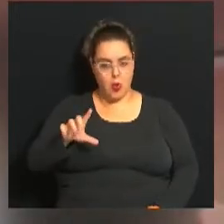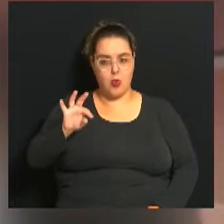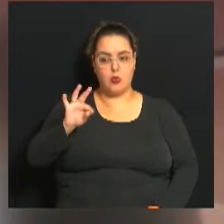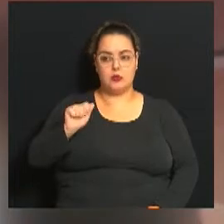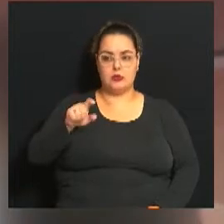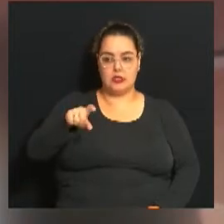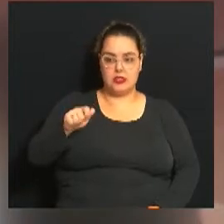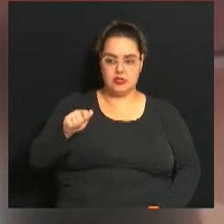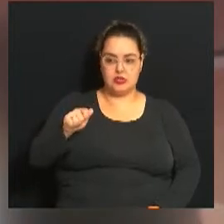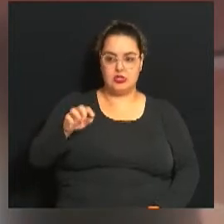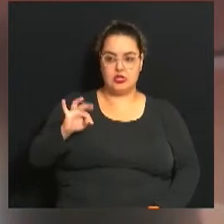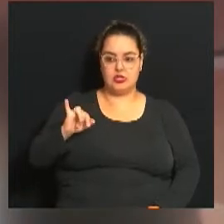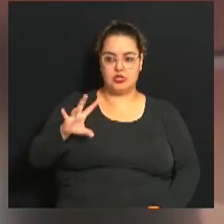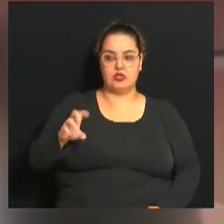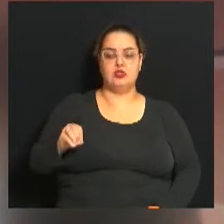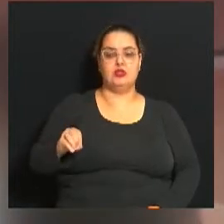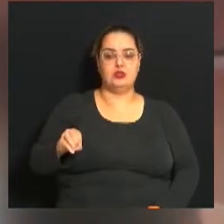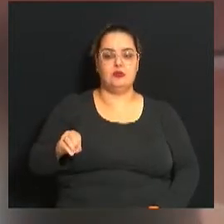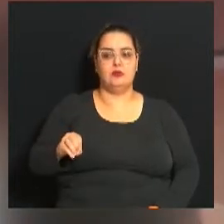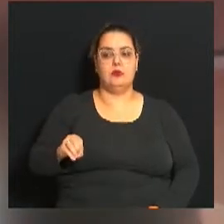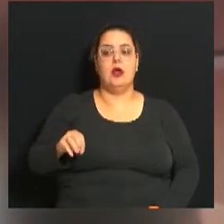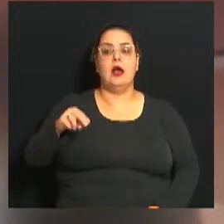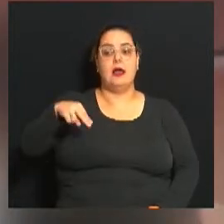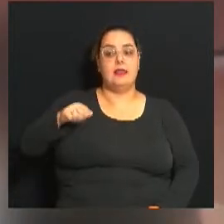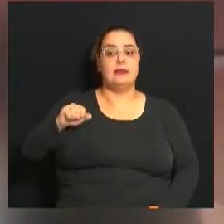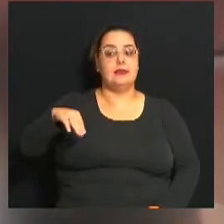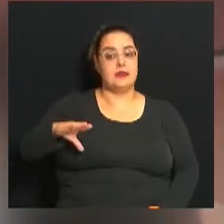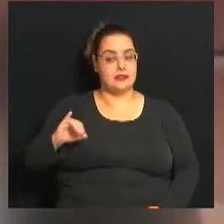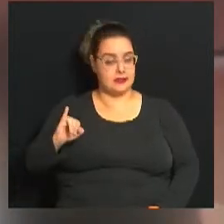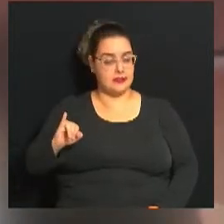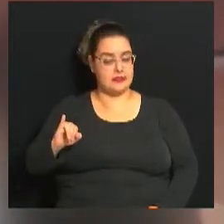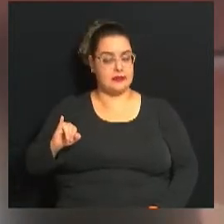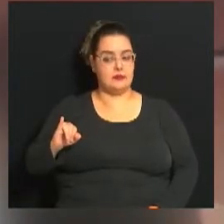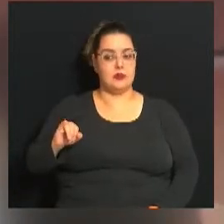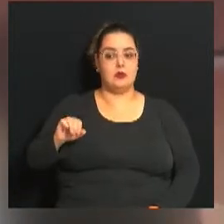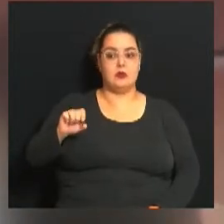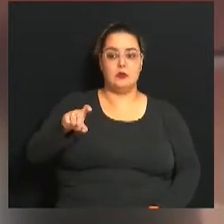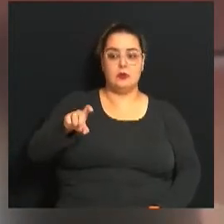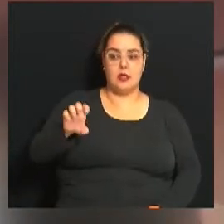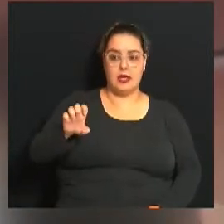pelo rol exemplificativo, e o ministro Cueva trouxe